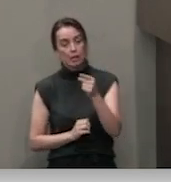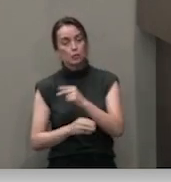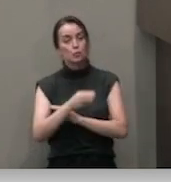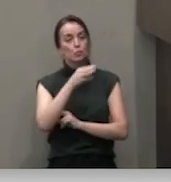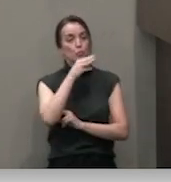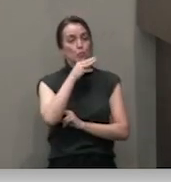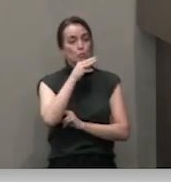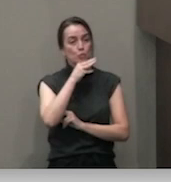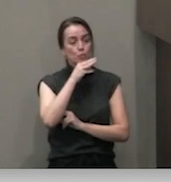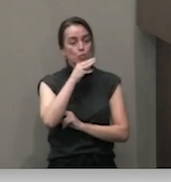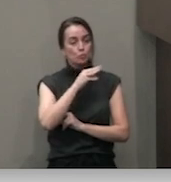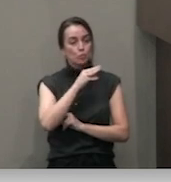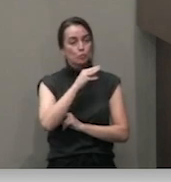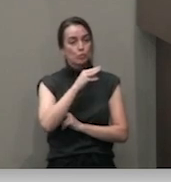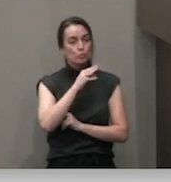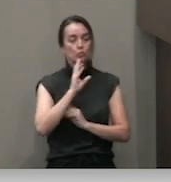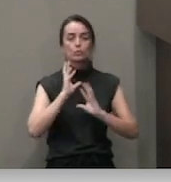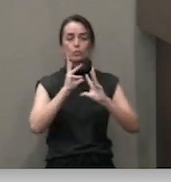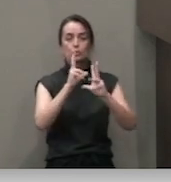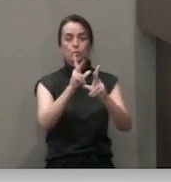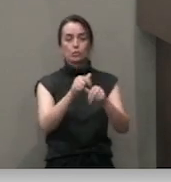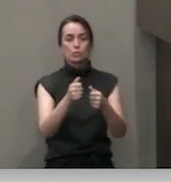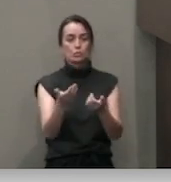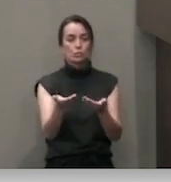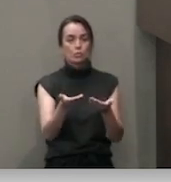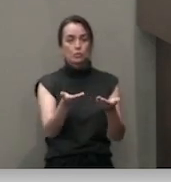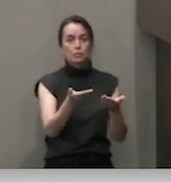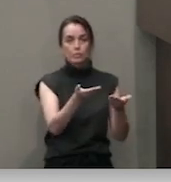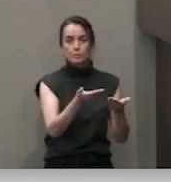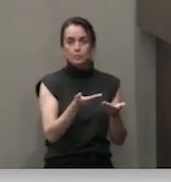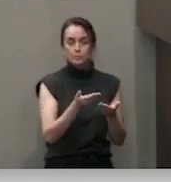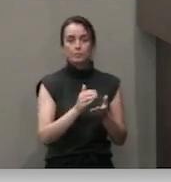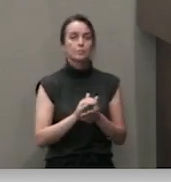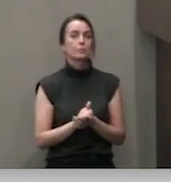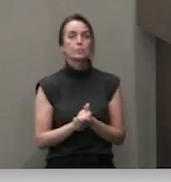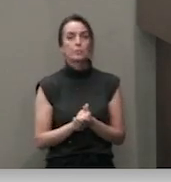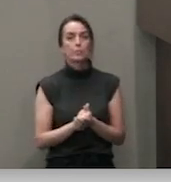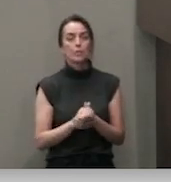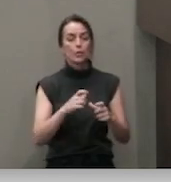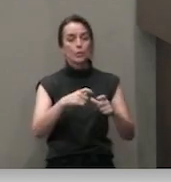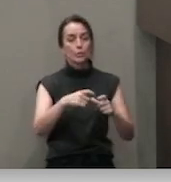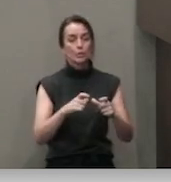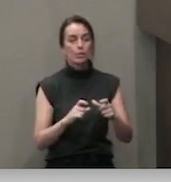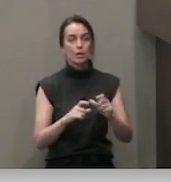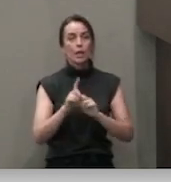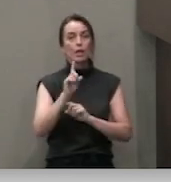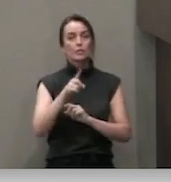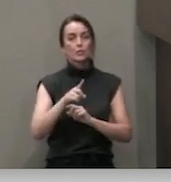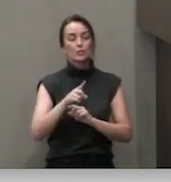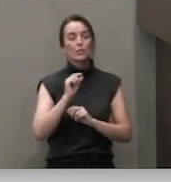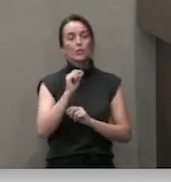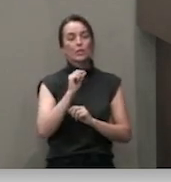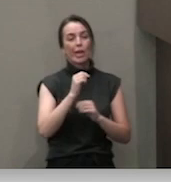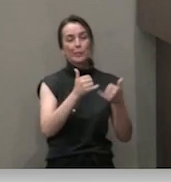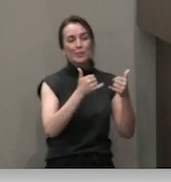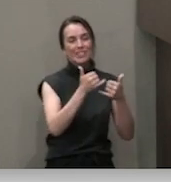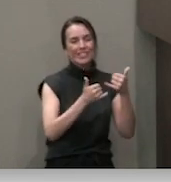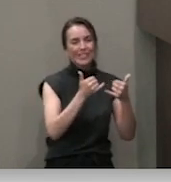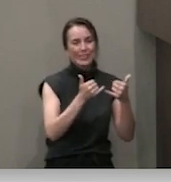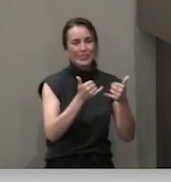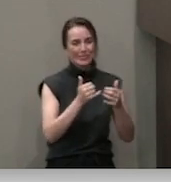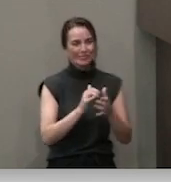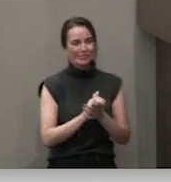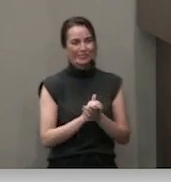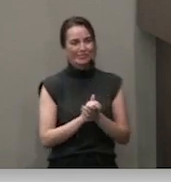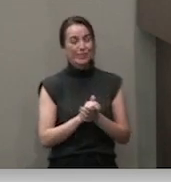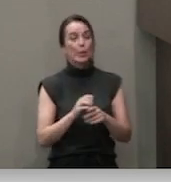Castro onde todos estão convidados e o ingresso é um brinquedo porque